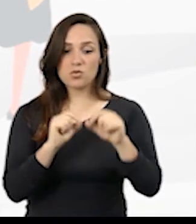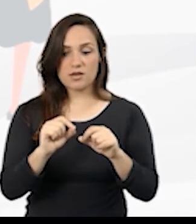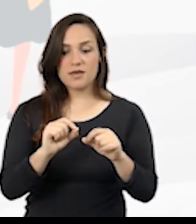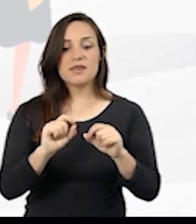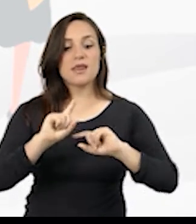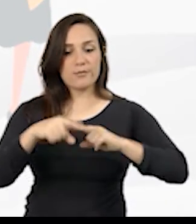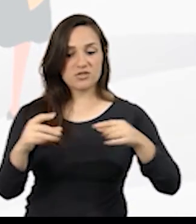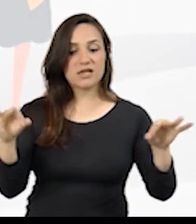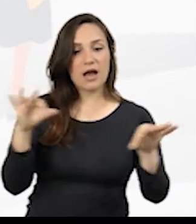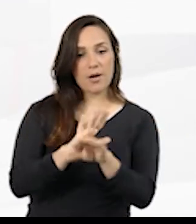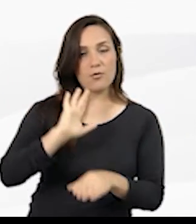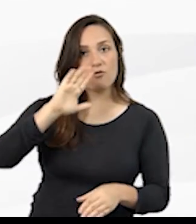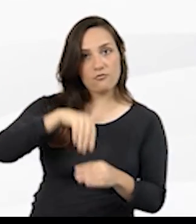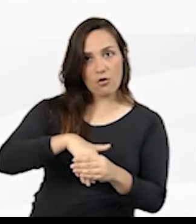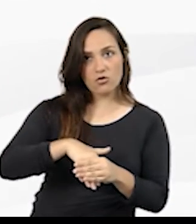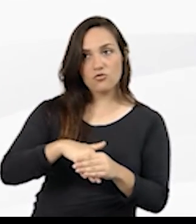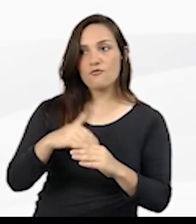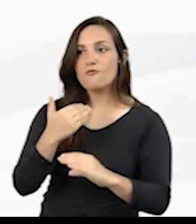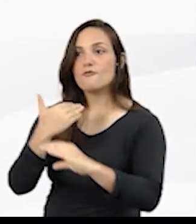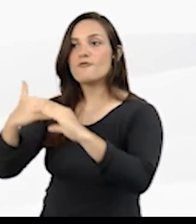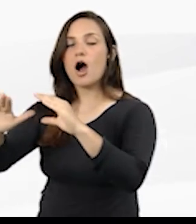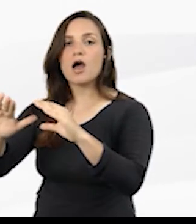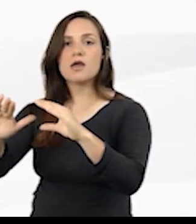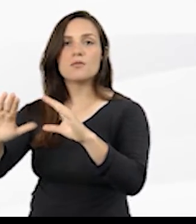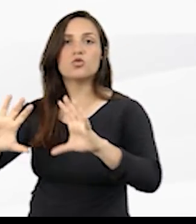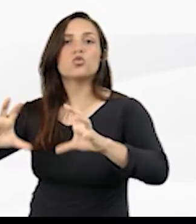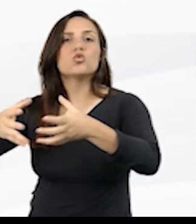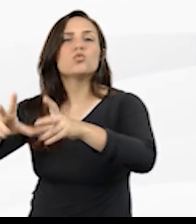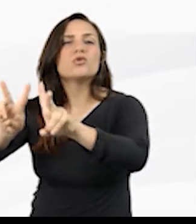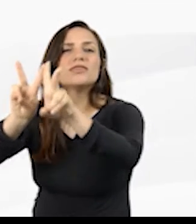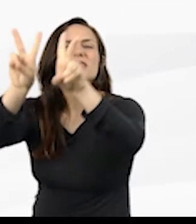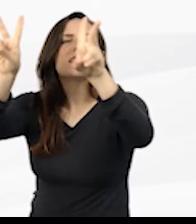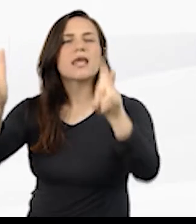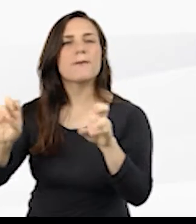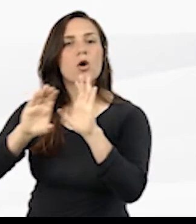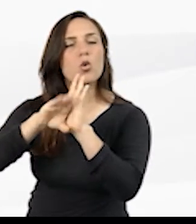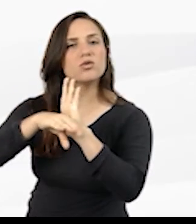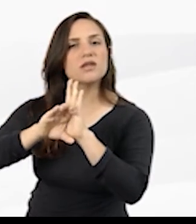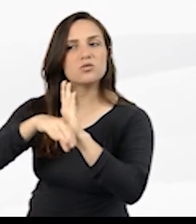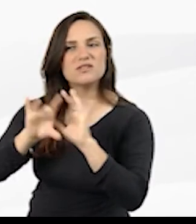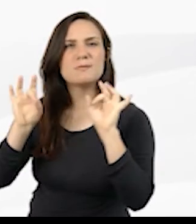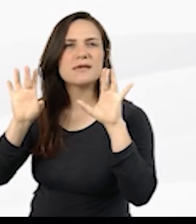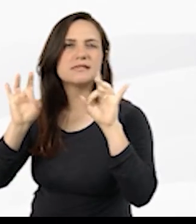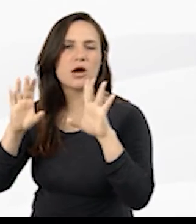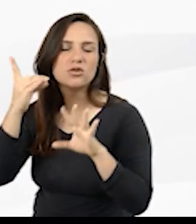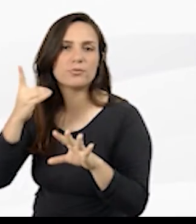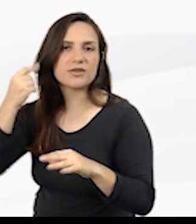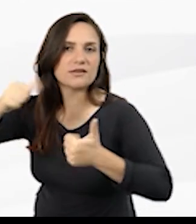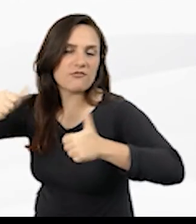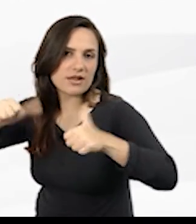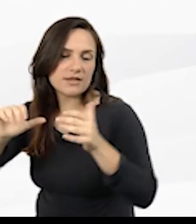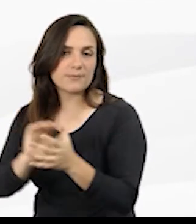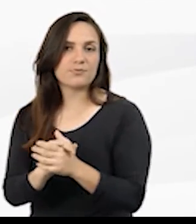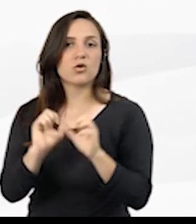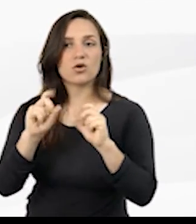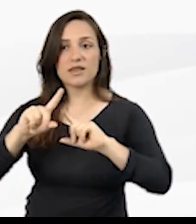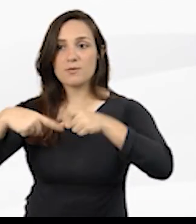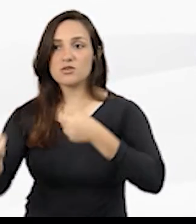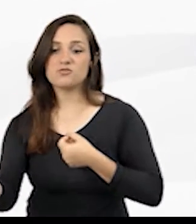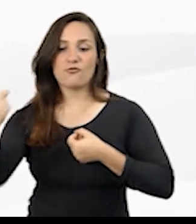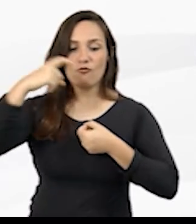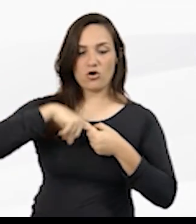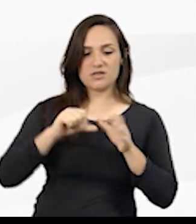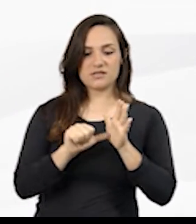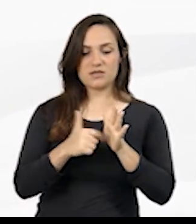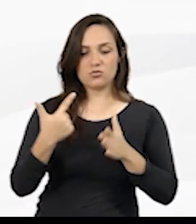às comissões de mérito. Feitos os pareceres das comissões técnicas, ele volta à ordem do dia para a segunda